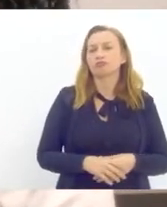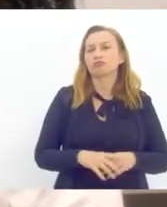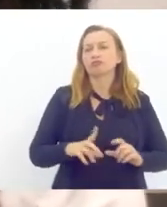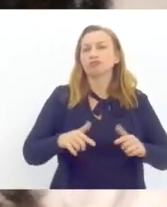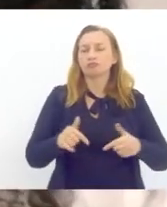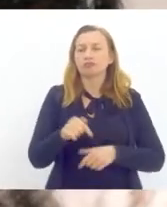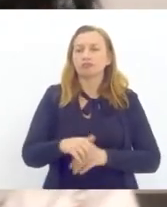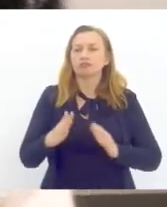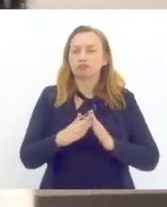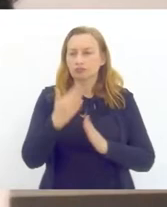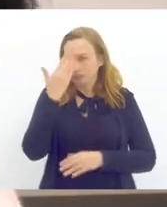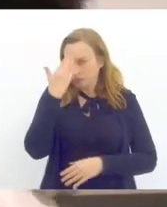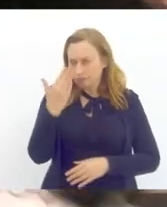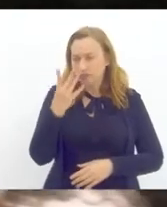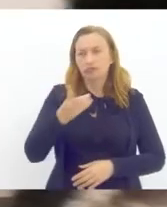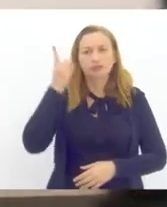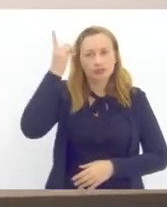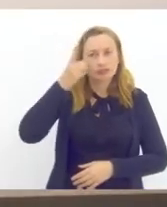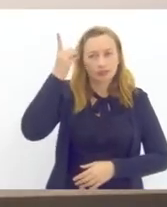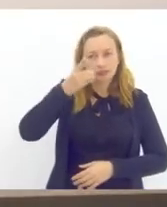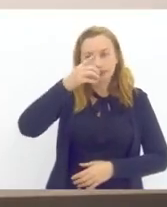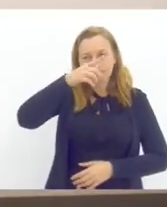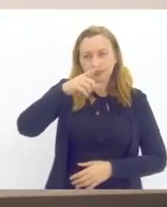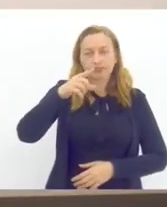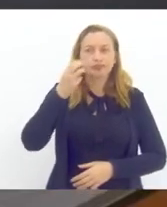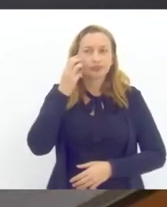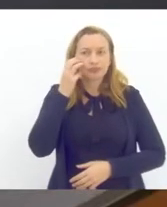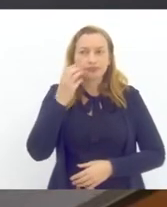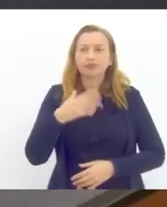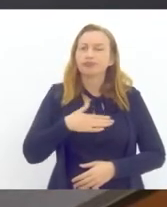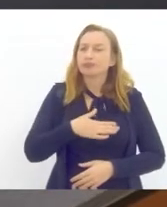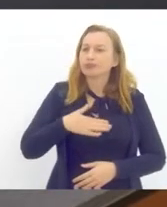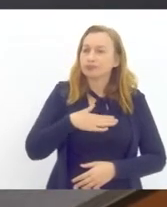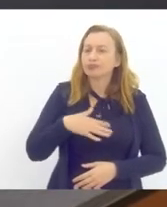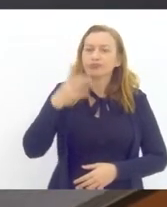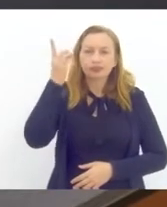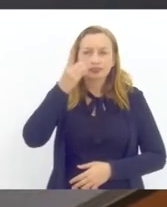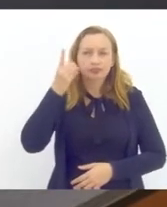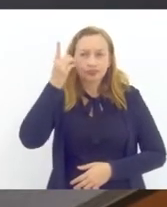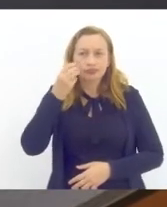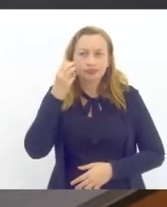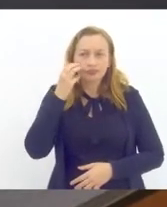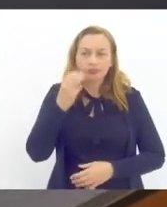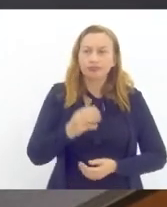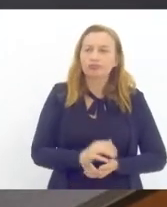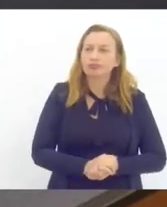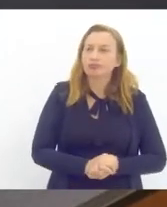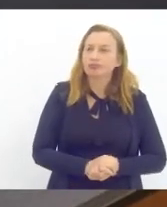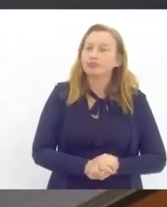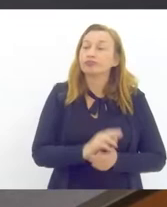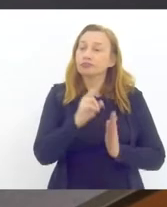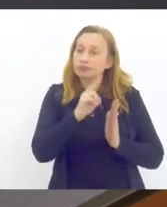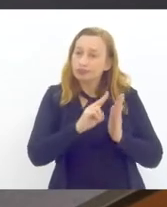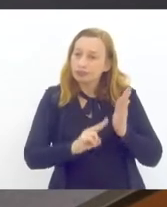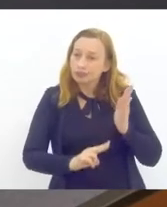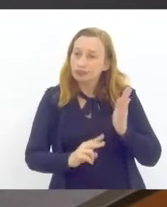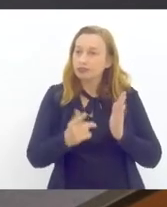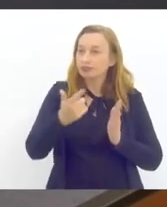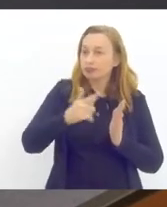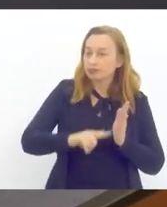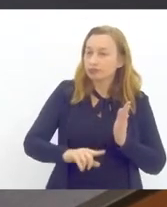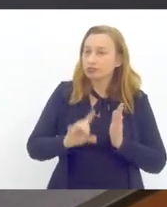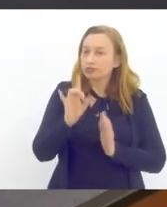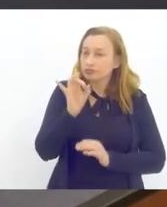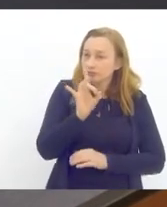isso. Eu agradeço, deputado Valdeck. Eu gostaria, deputado Valdeck, de ler novamente o